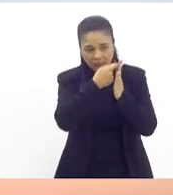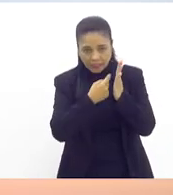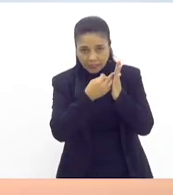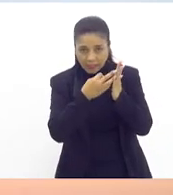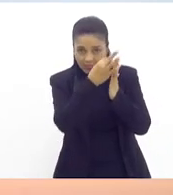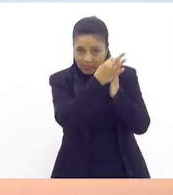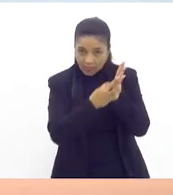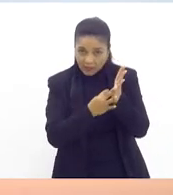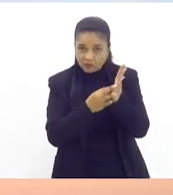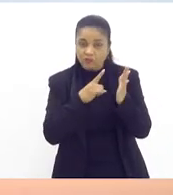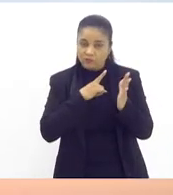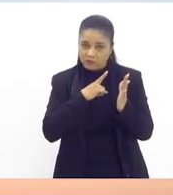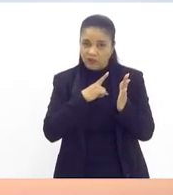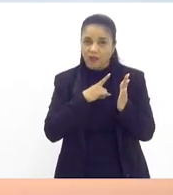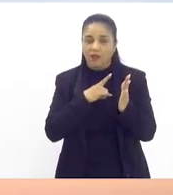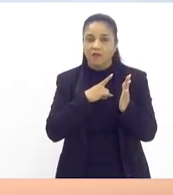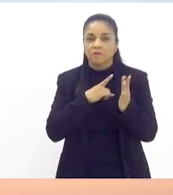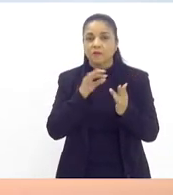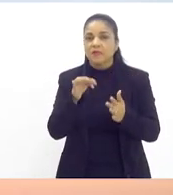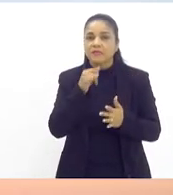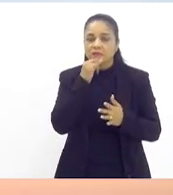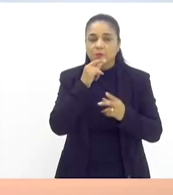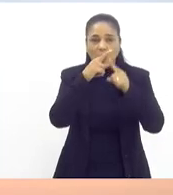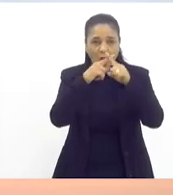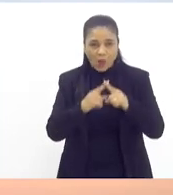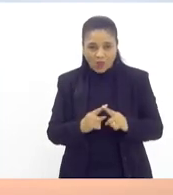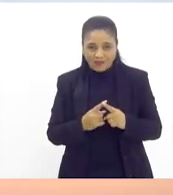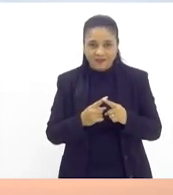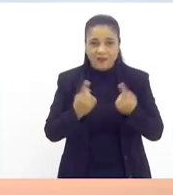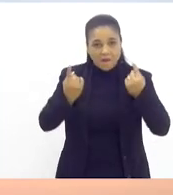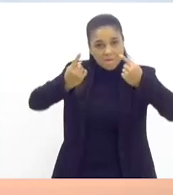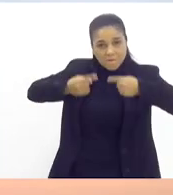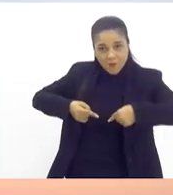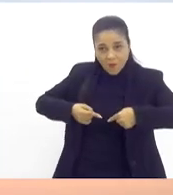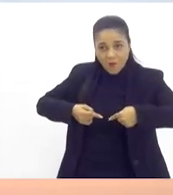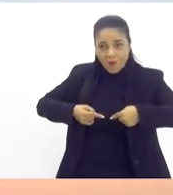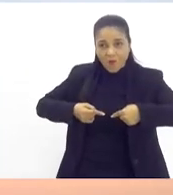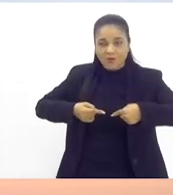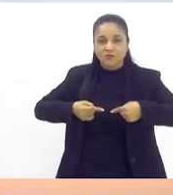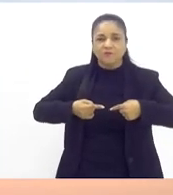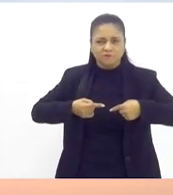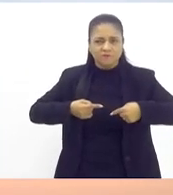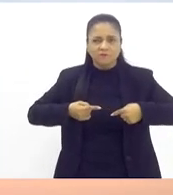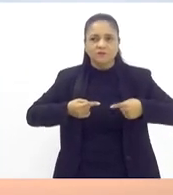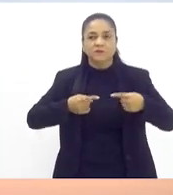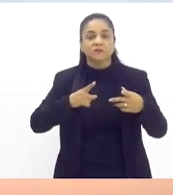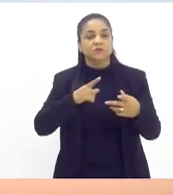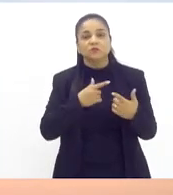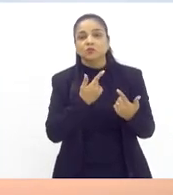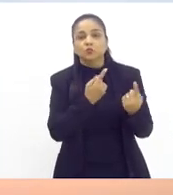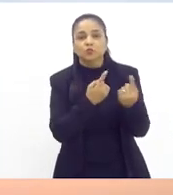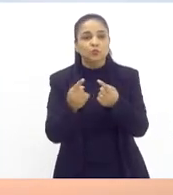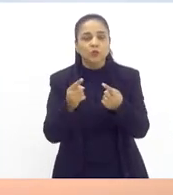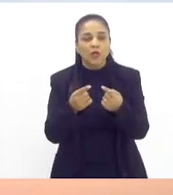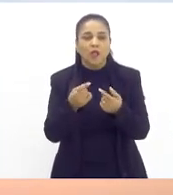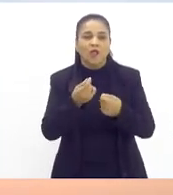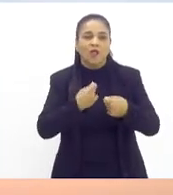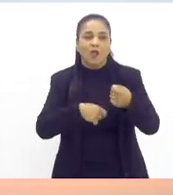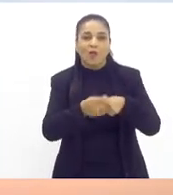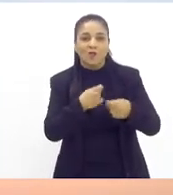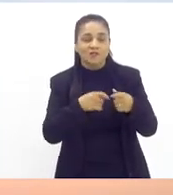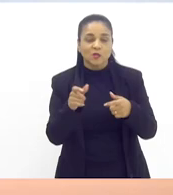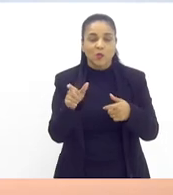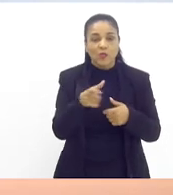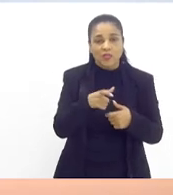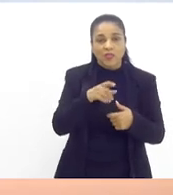o caso de loterias ou apostas, coisa assim, porque, de novo, você não consegue fazer operação, débito e crédito,